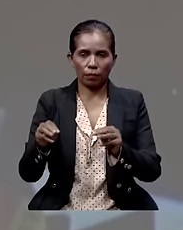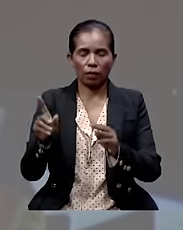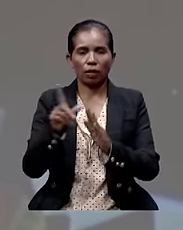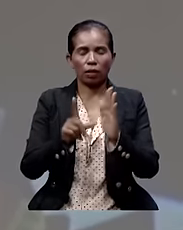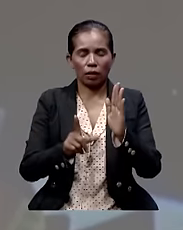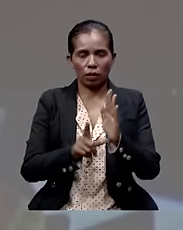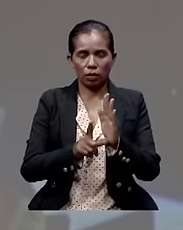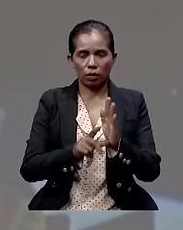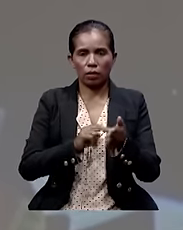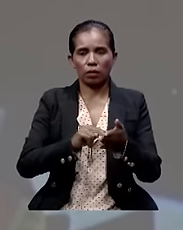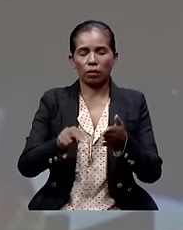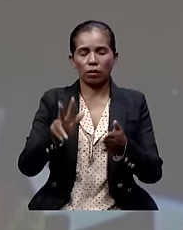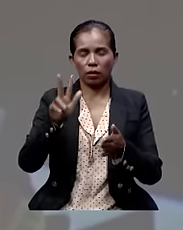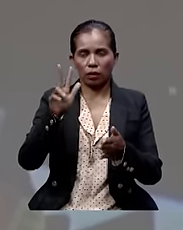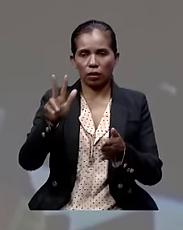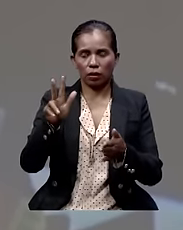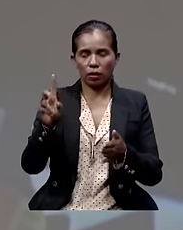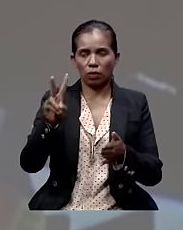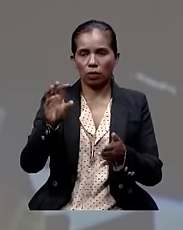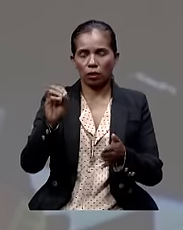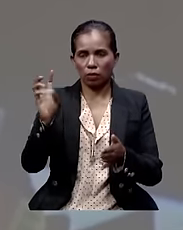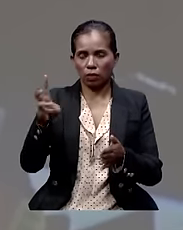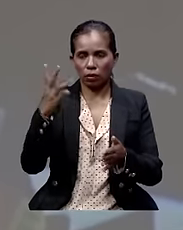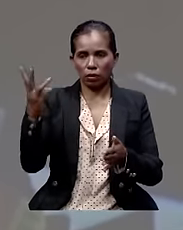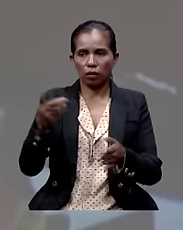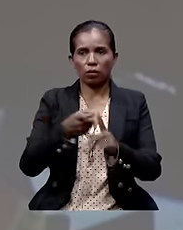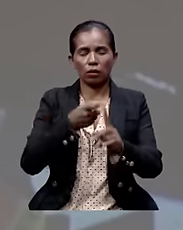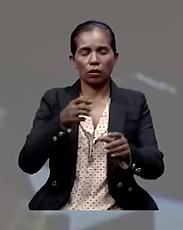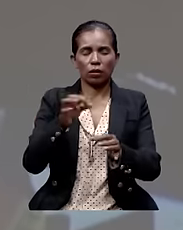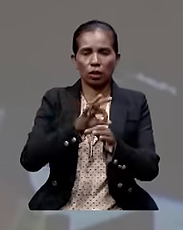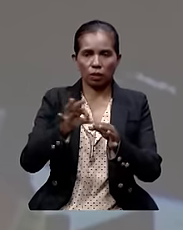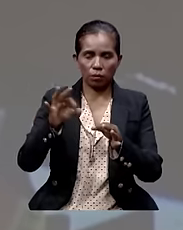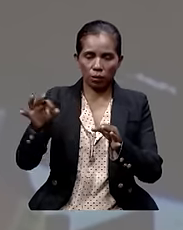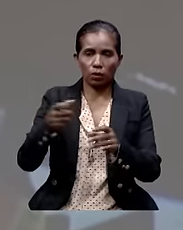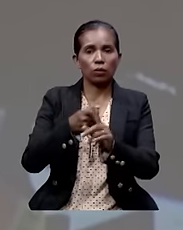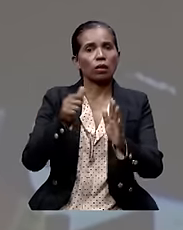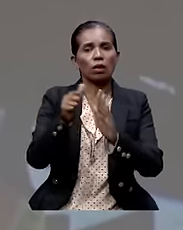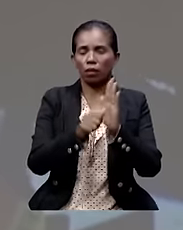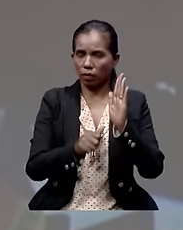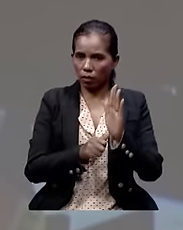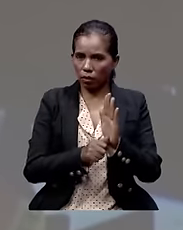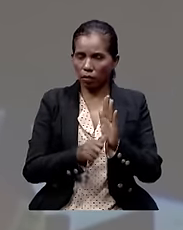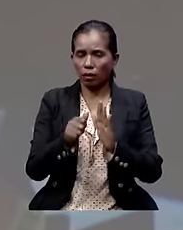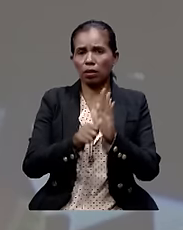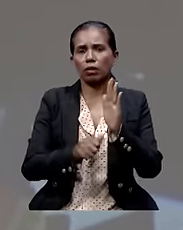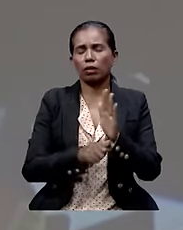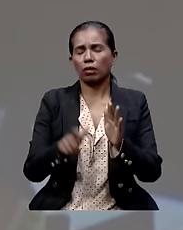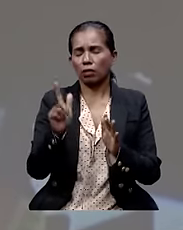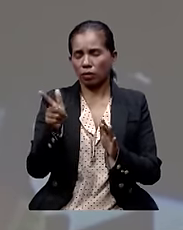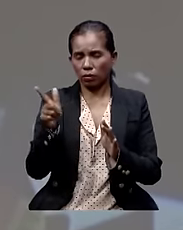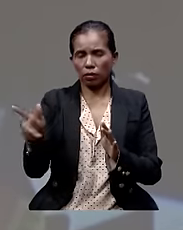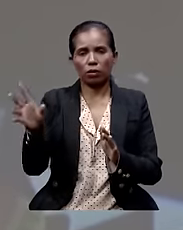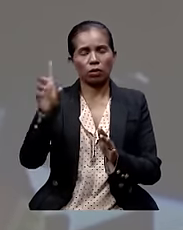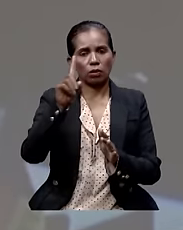Decreto-lei número 3/2016, nebe que espírito desse artigo, né? E artigo 21 desse